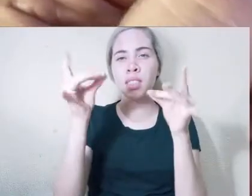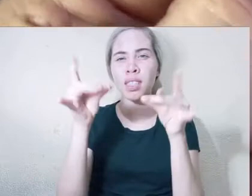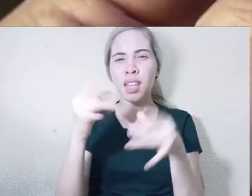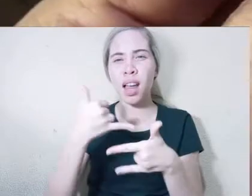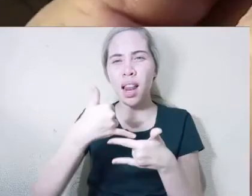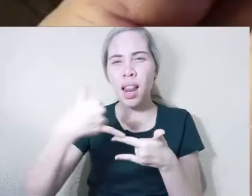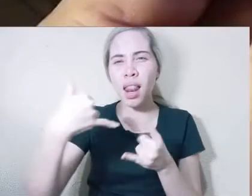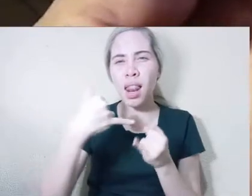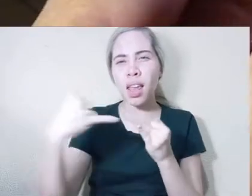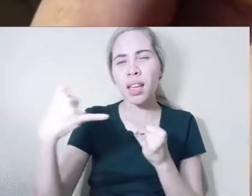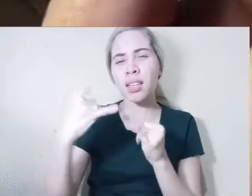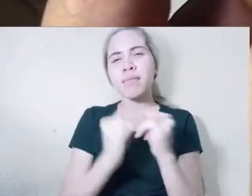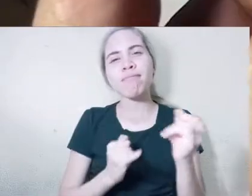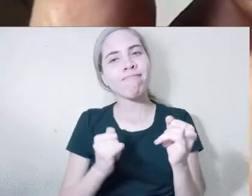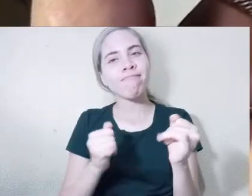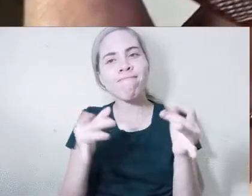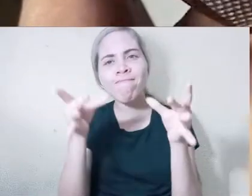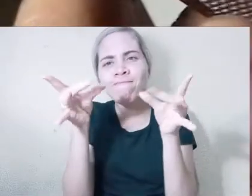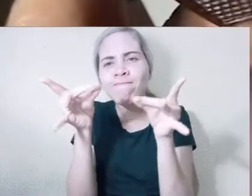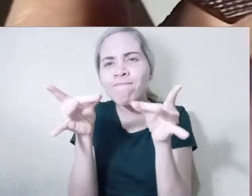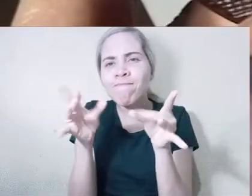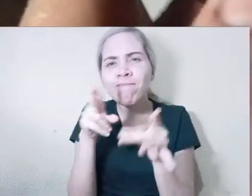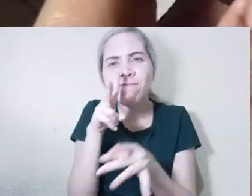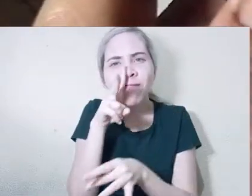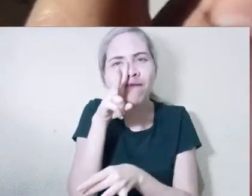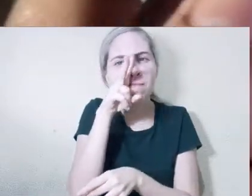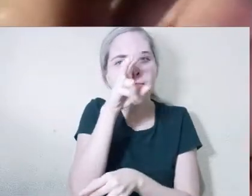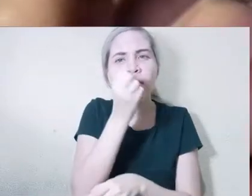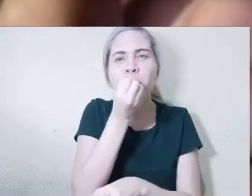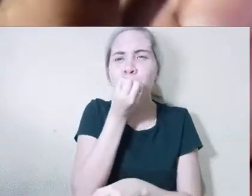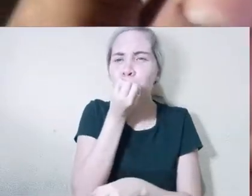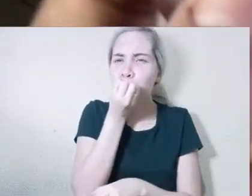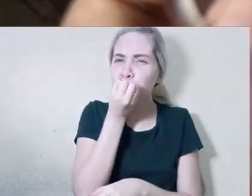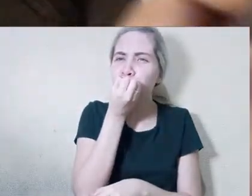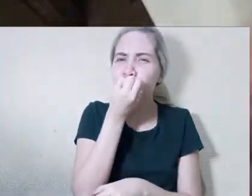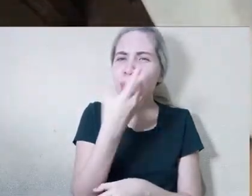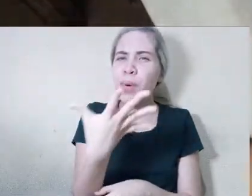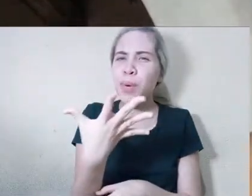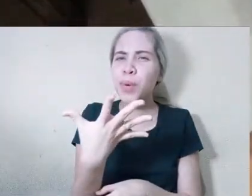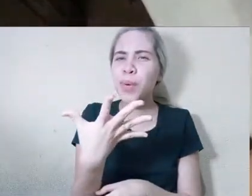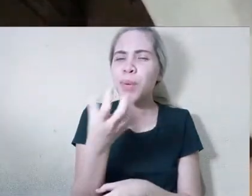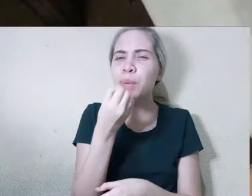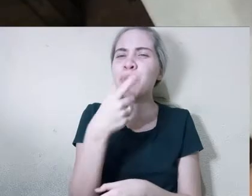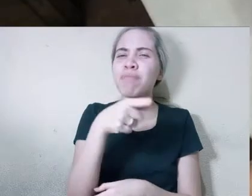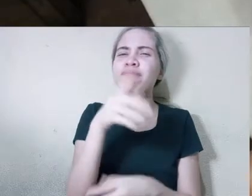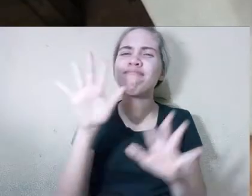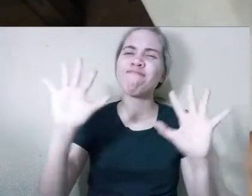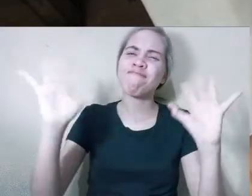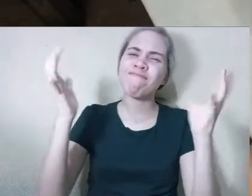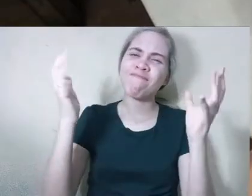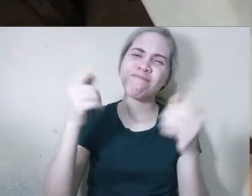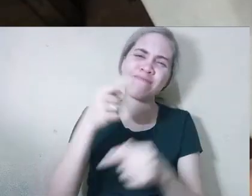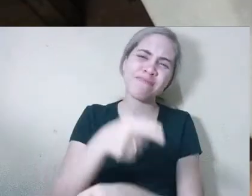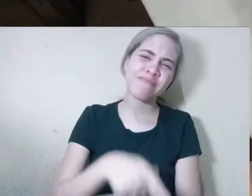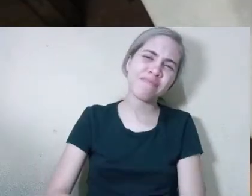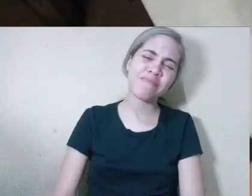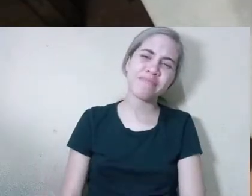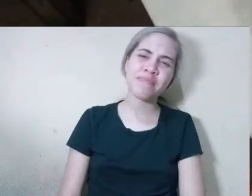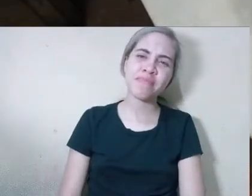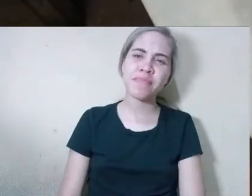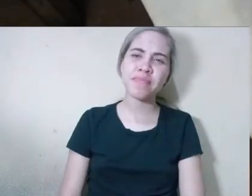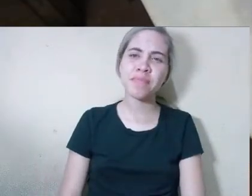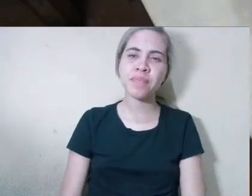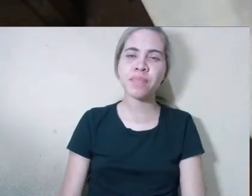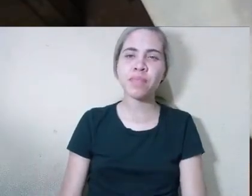Das linhas, né? Precisas, ó. Muito bom mesmo. Cara, você tá de parabéns, né? Obrigado.